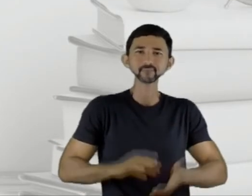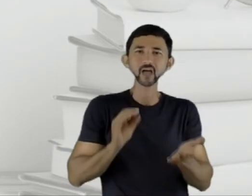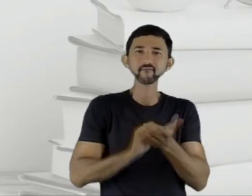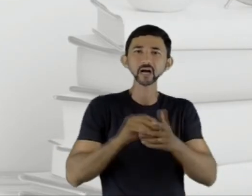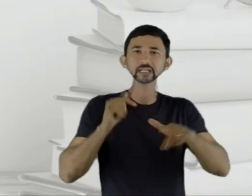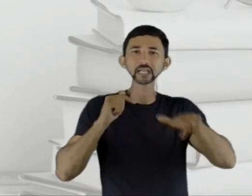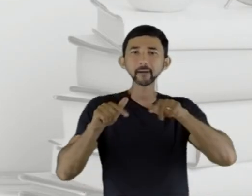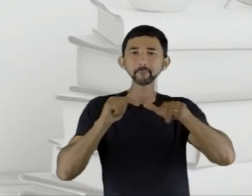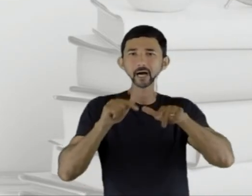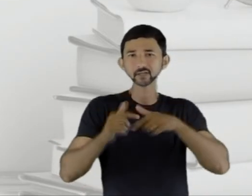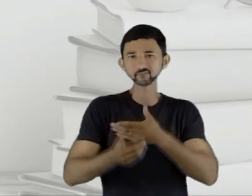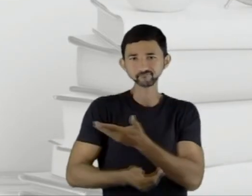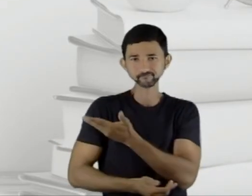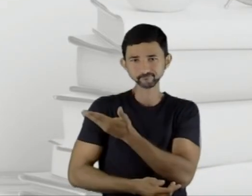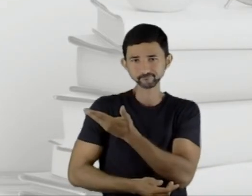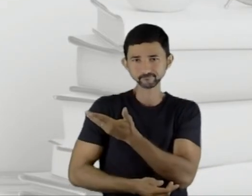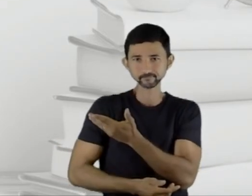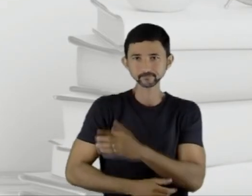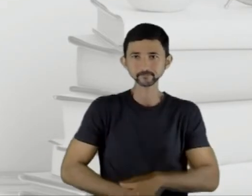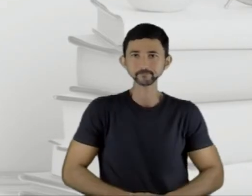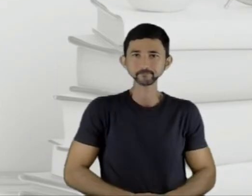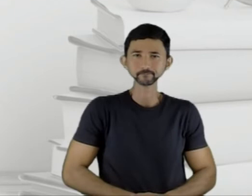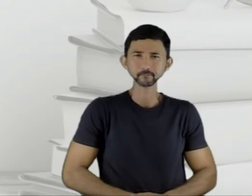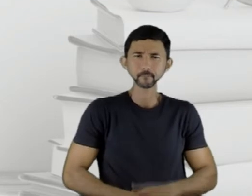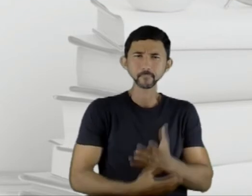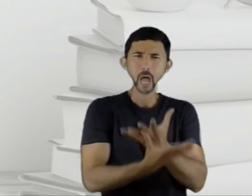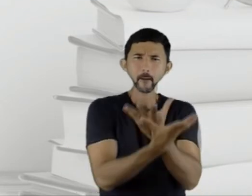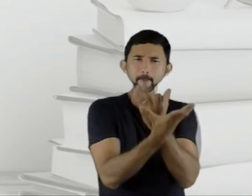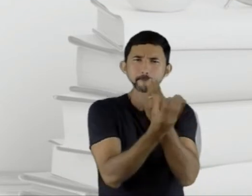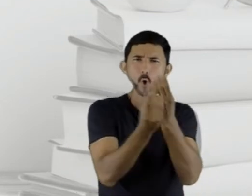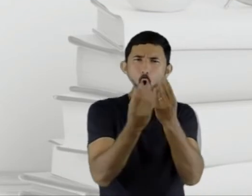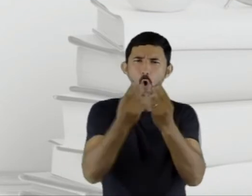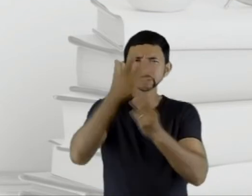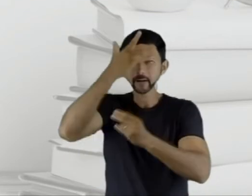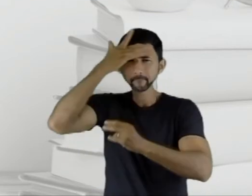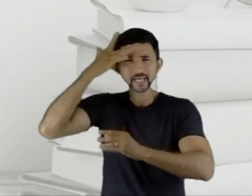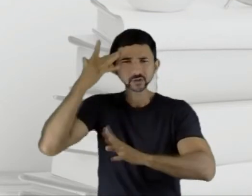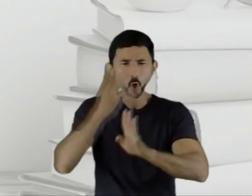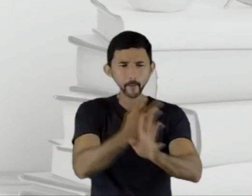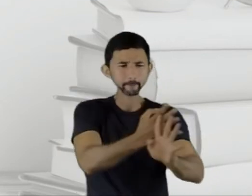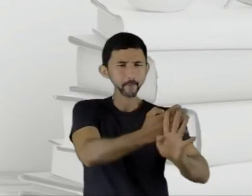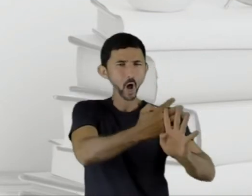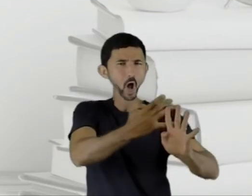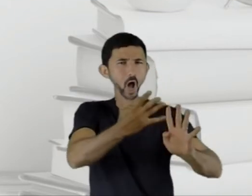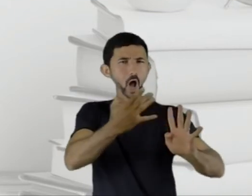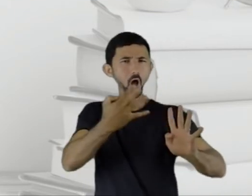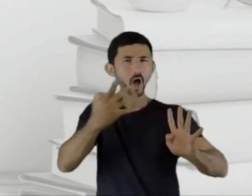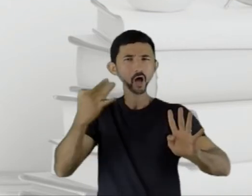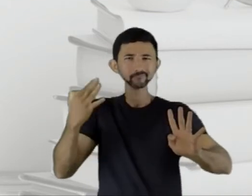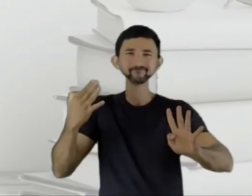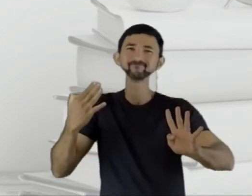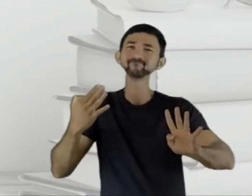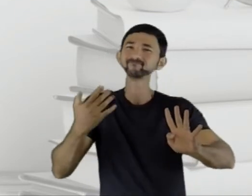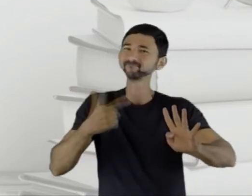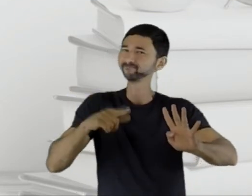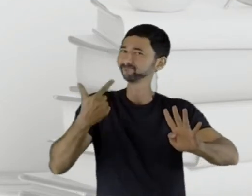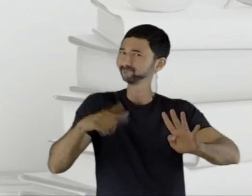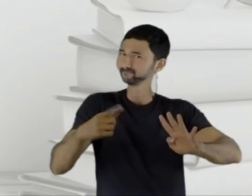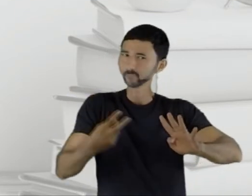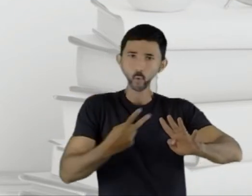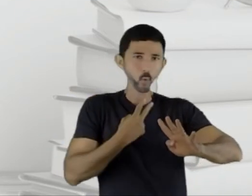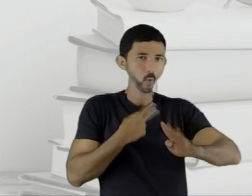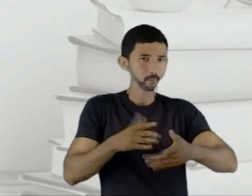desemprego. Milhares de pessoas ficavam diariamente sem nenhuma